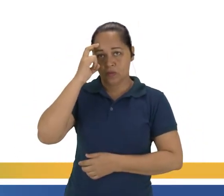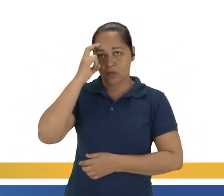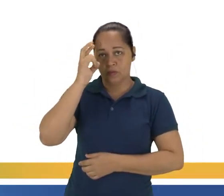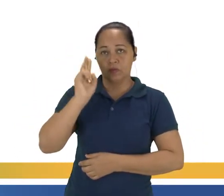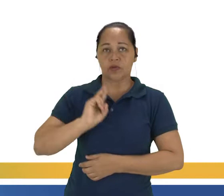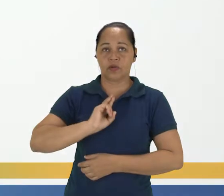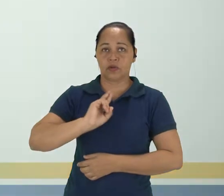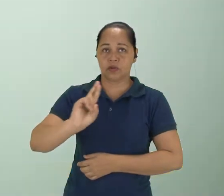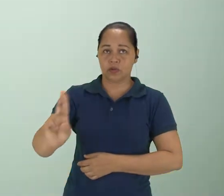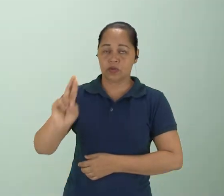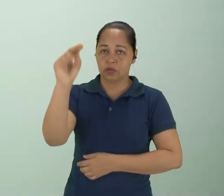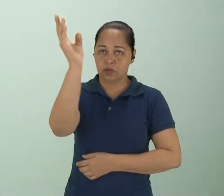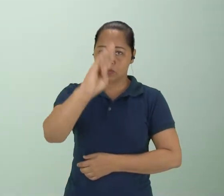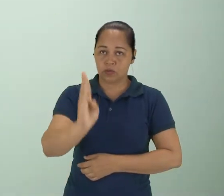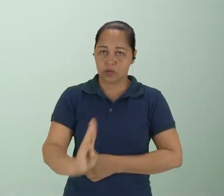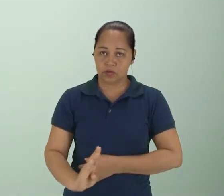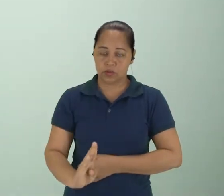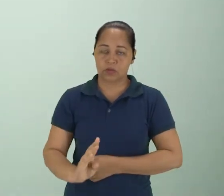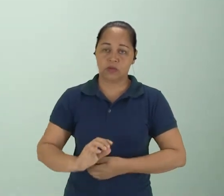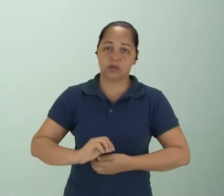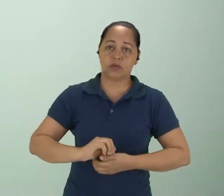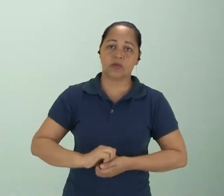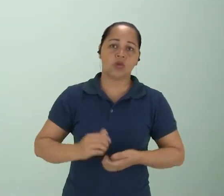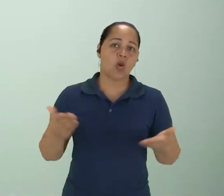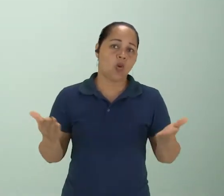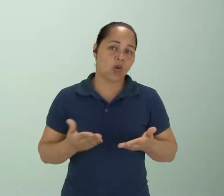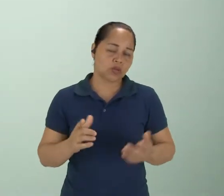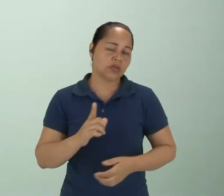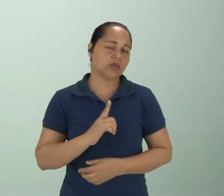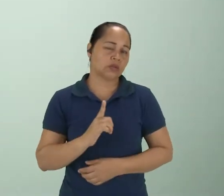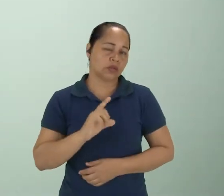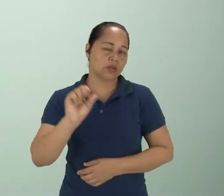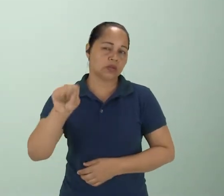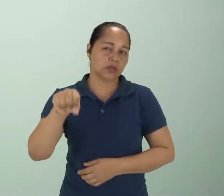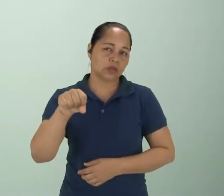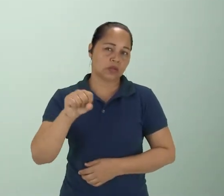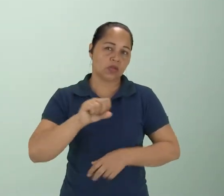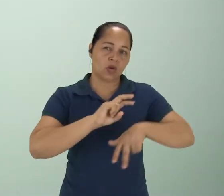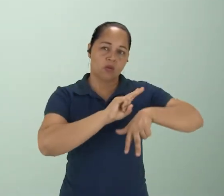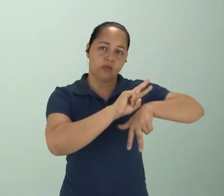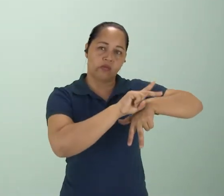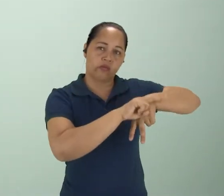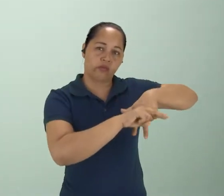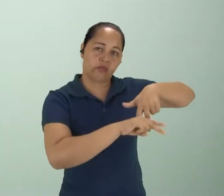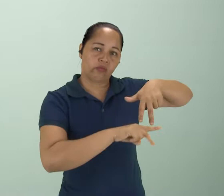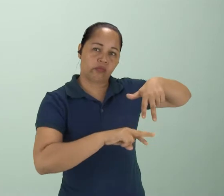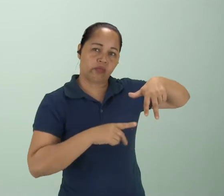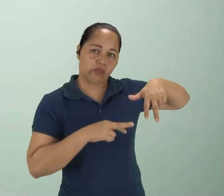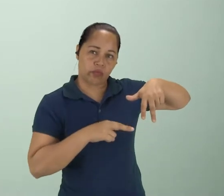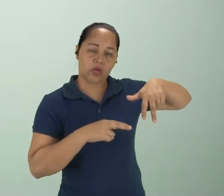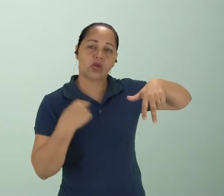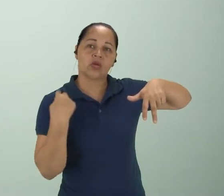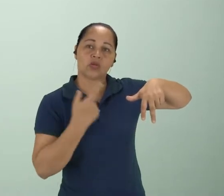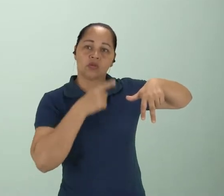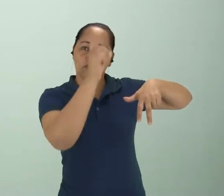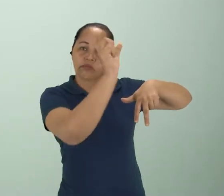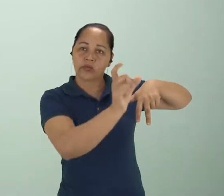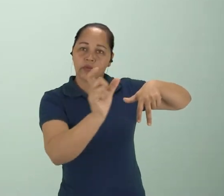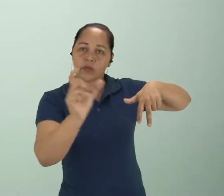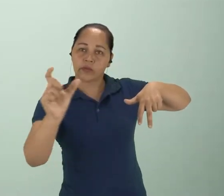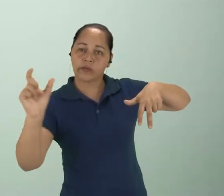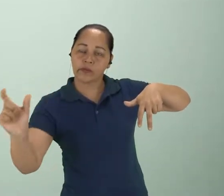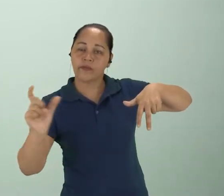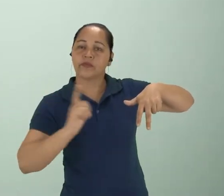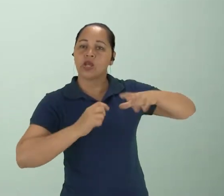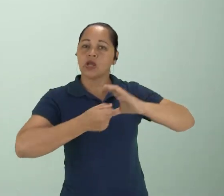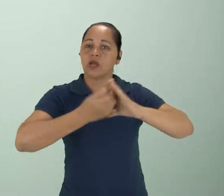essa diversidade presente no nosso dia a dia. Nós somos diversos, nós somos múltiplos, né? Nós temos aí